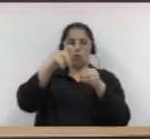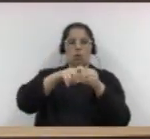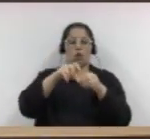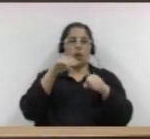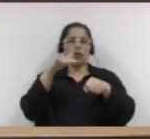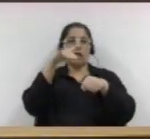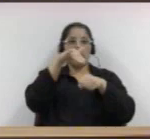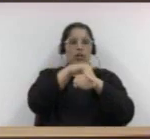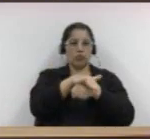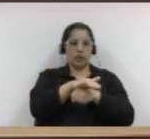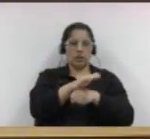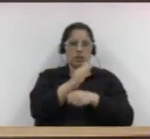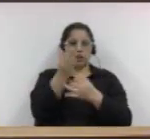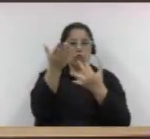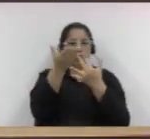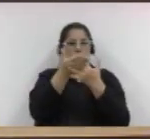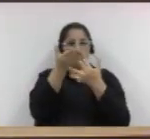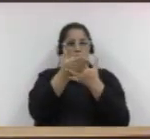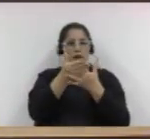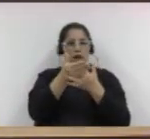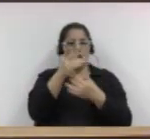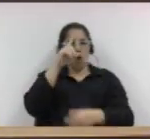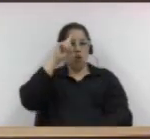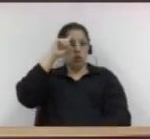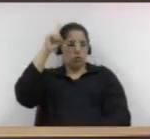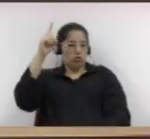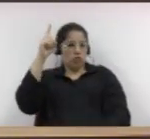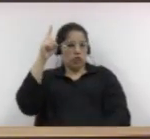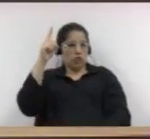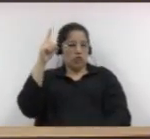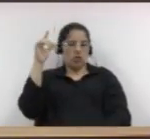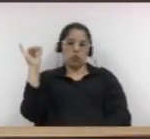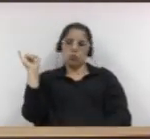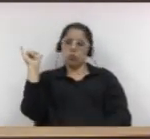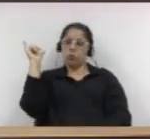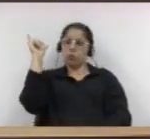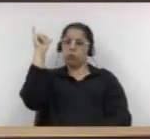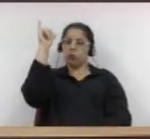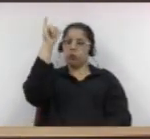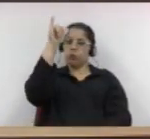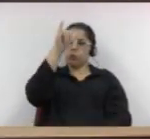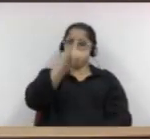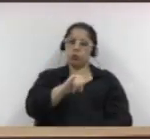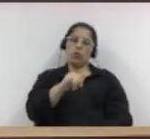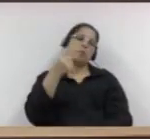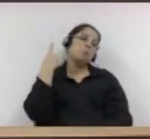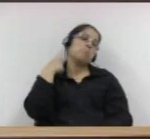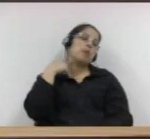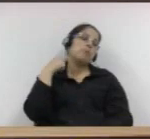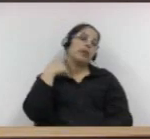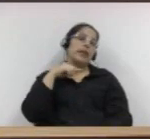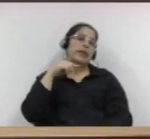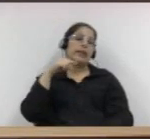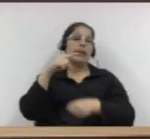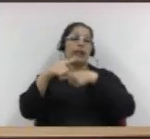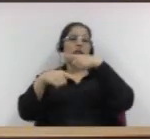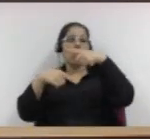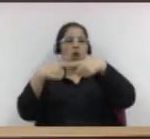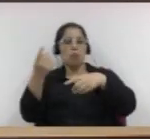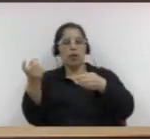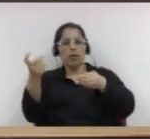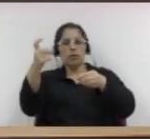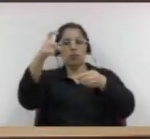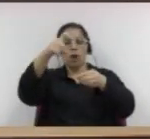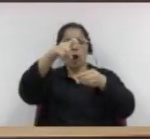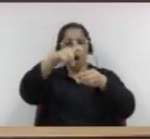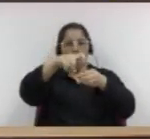que decolar e ir lá para Minas Gerais para depois voltar em São Paulo fazer o